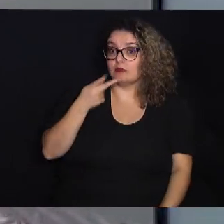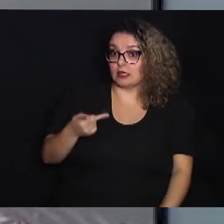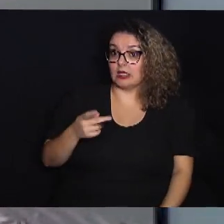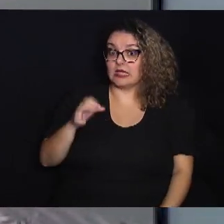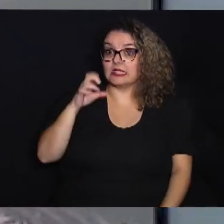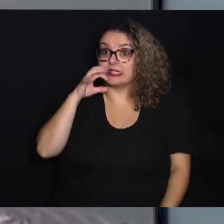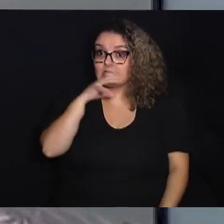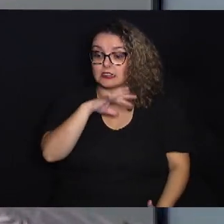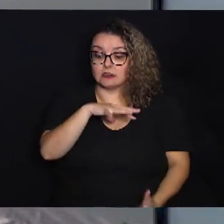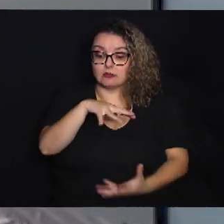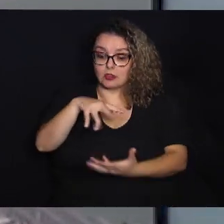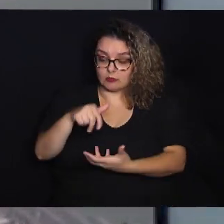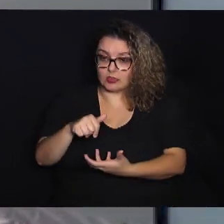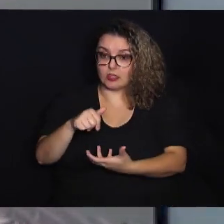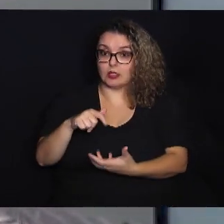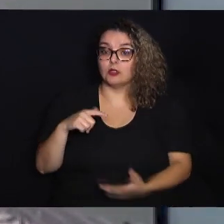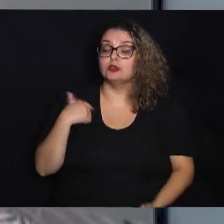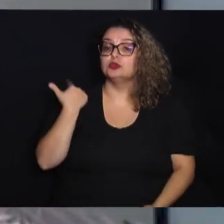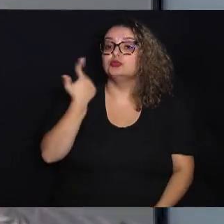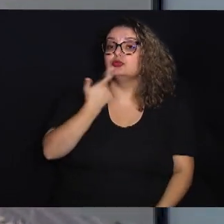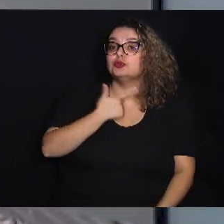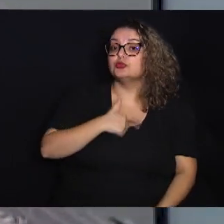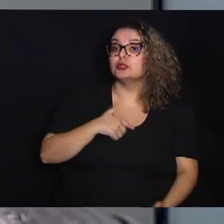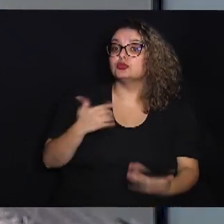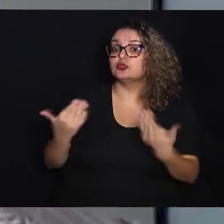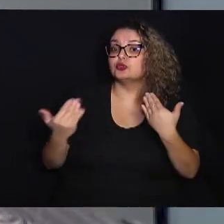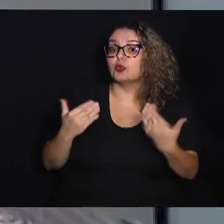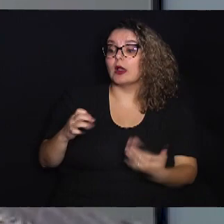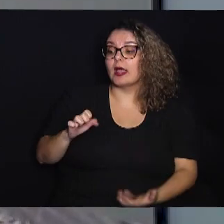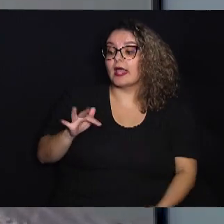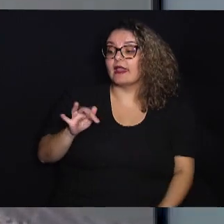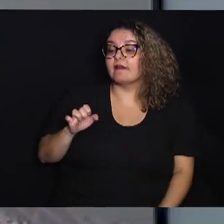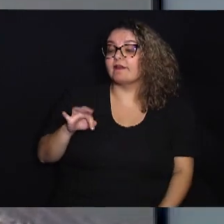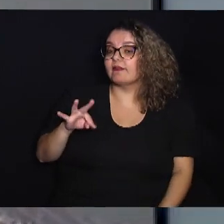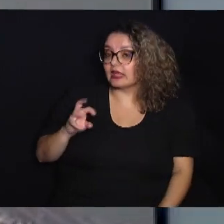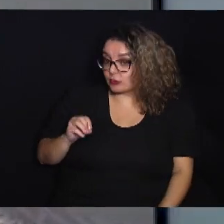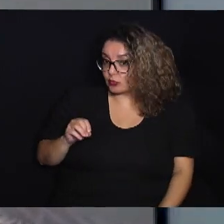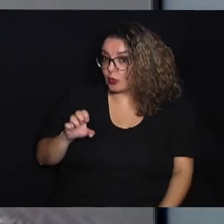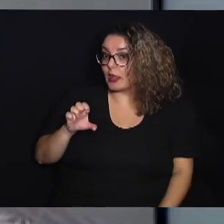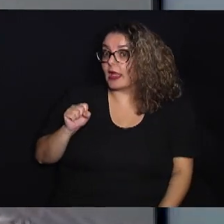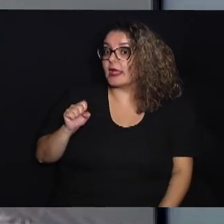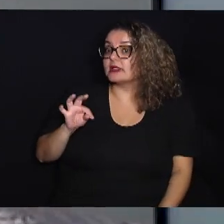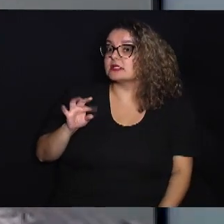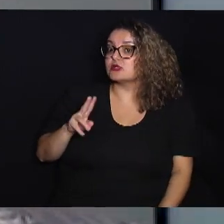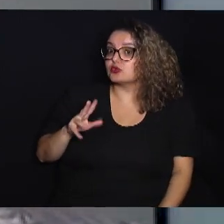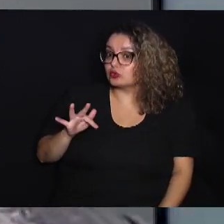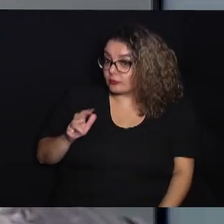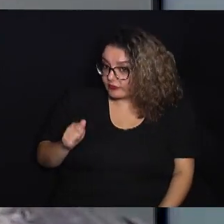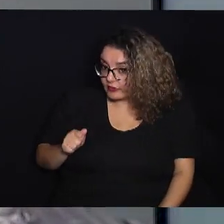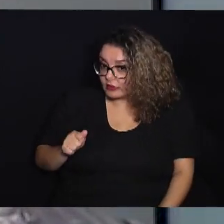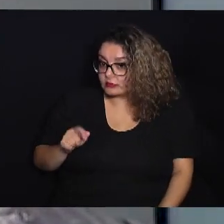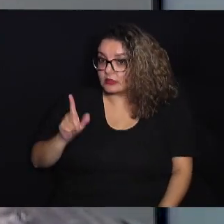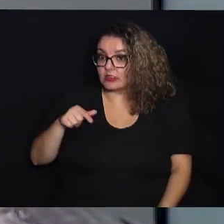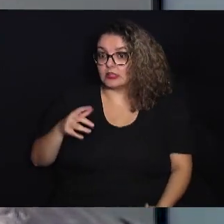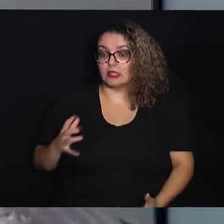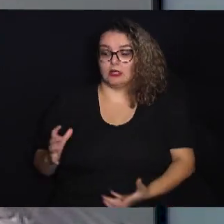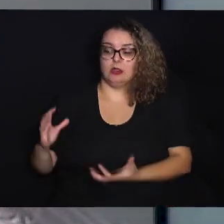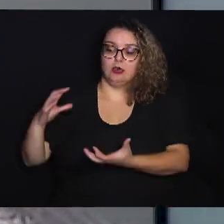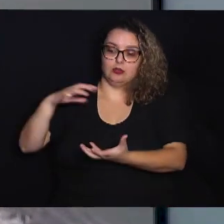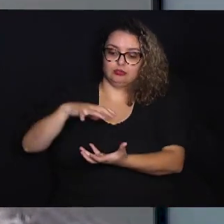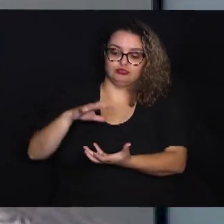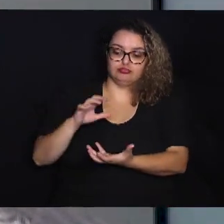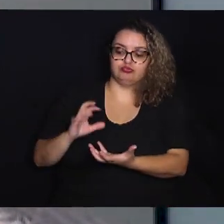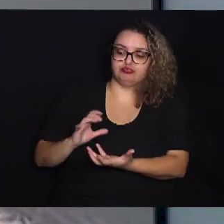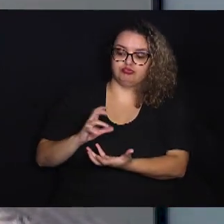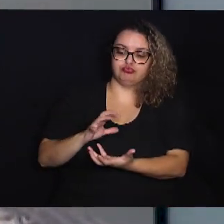gente fala em aquecimento global, a gente compara o efeito estufa, né? Que é um efeito estufa, que é um